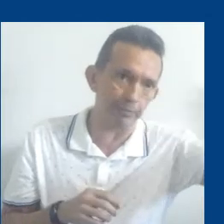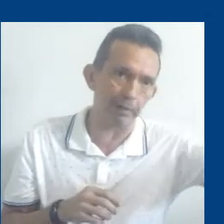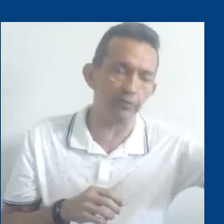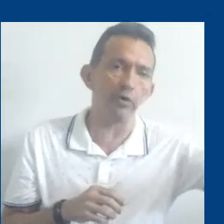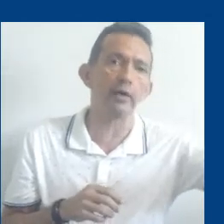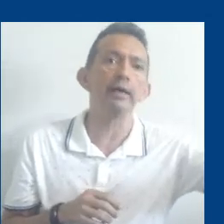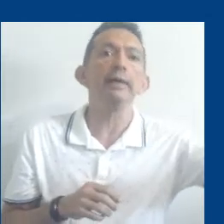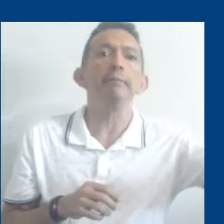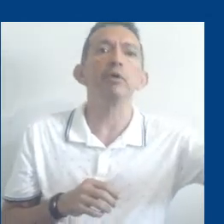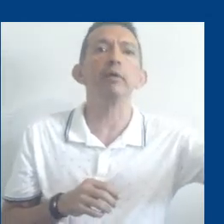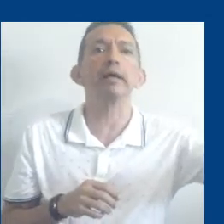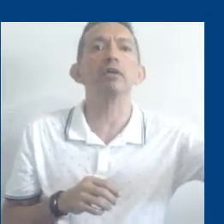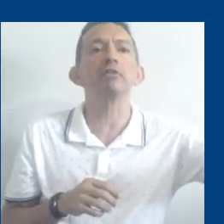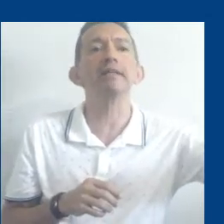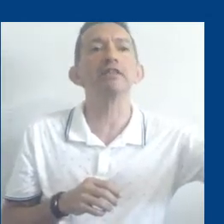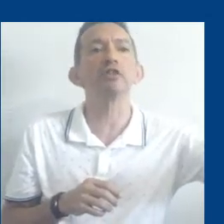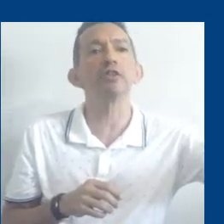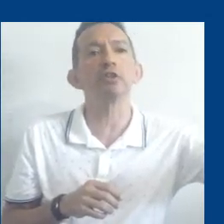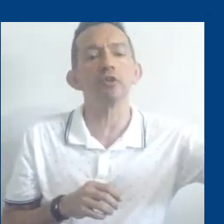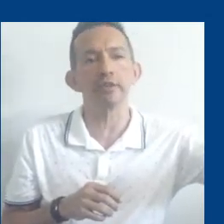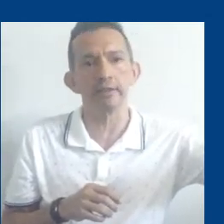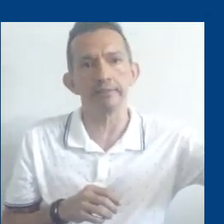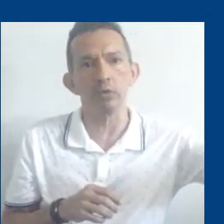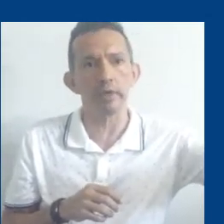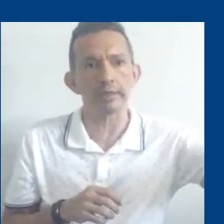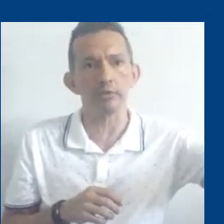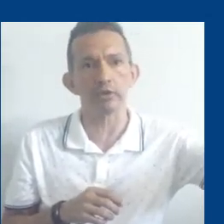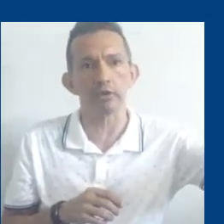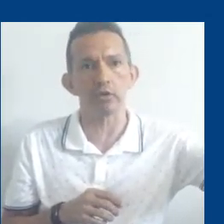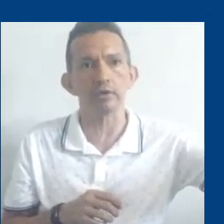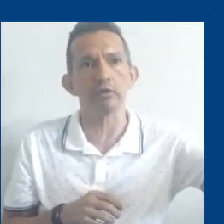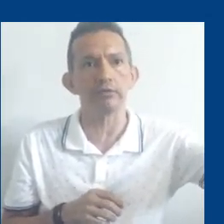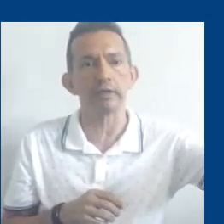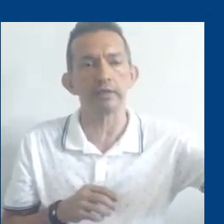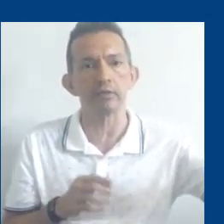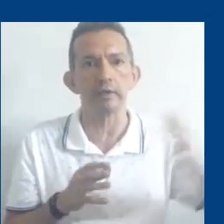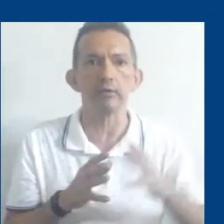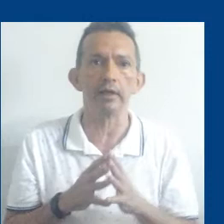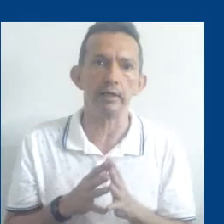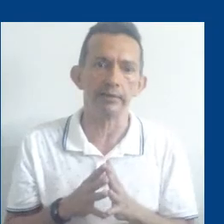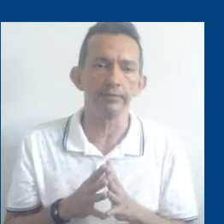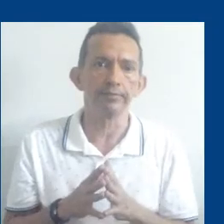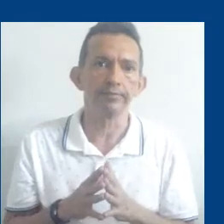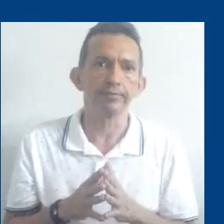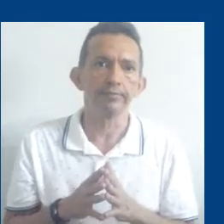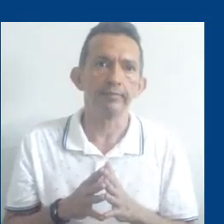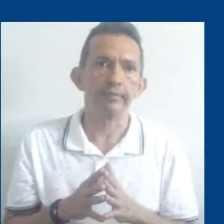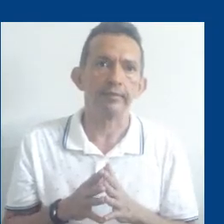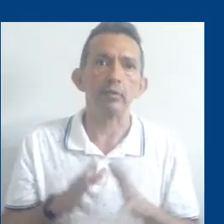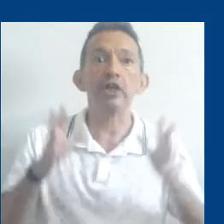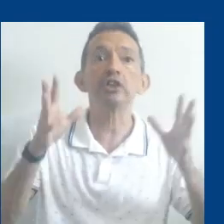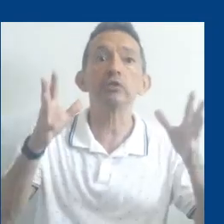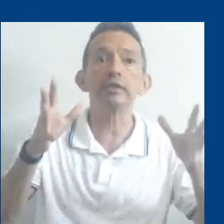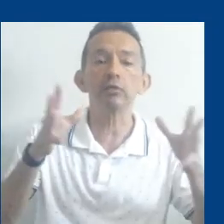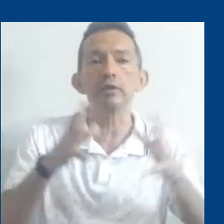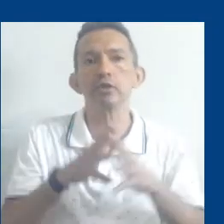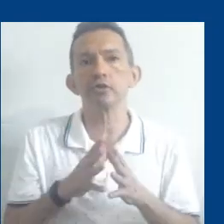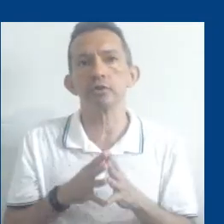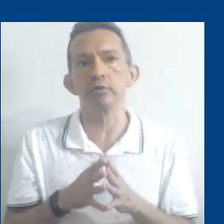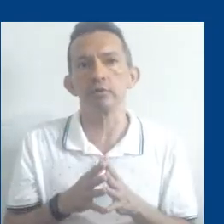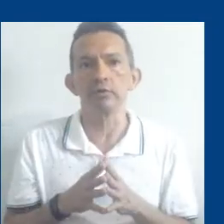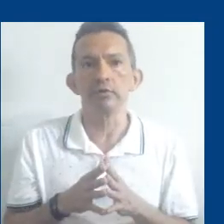é lançado para fora pelo mecanismo chamado de exocitose, ou plasmocitose, ou defecação celular. Então este é o